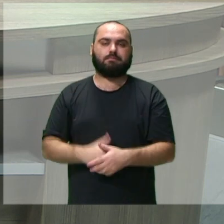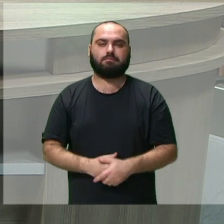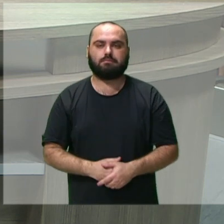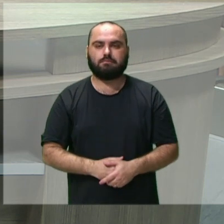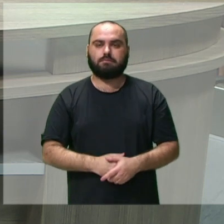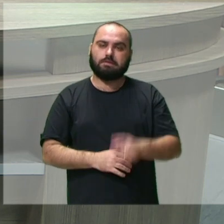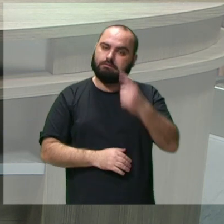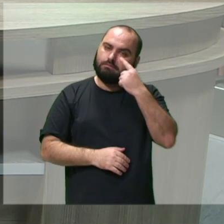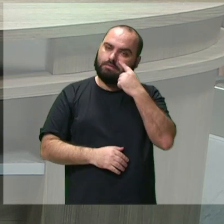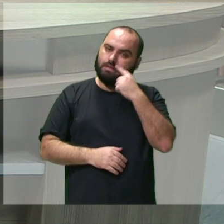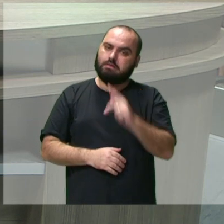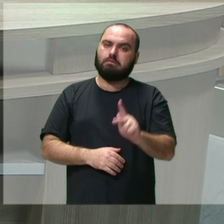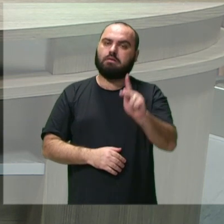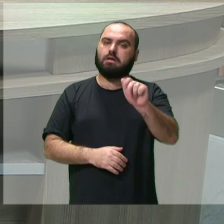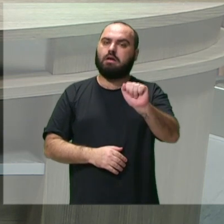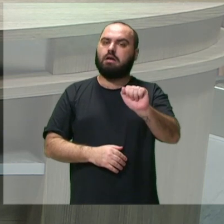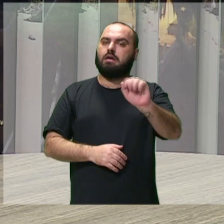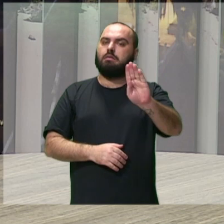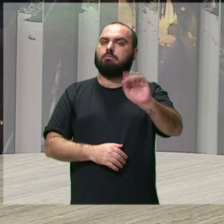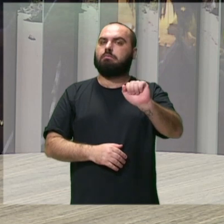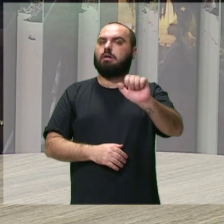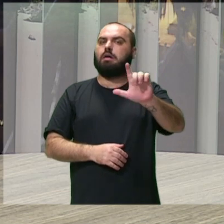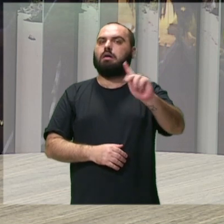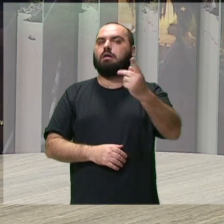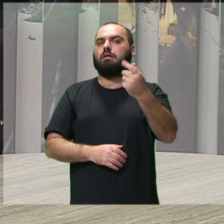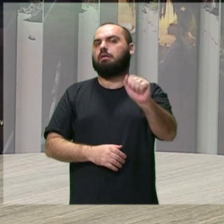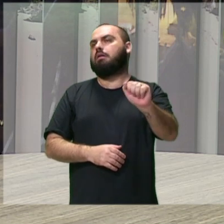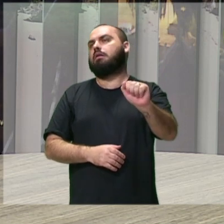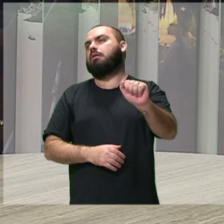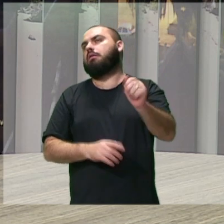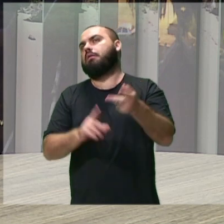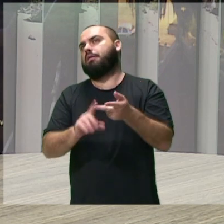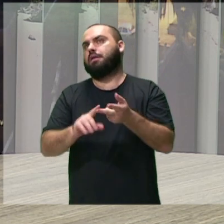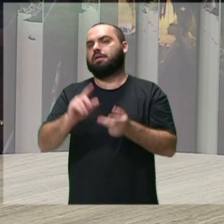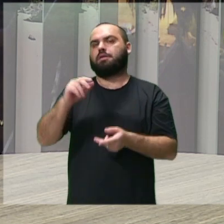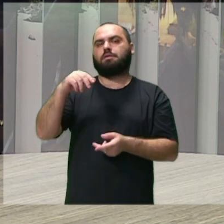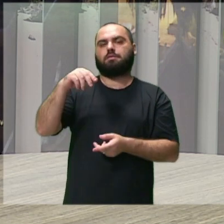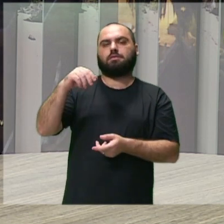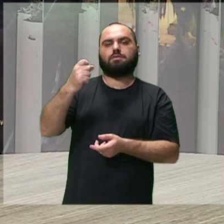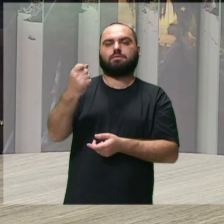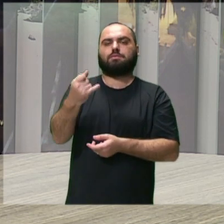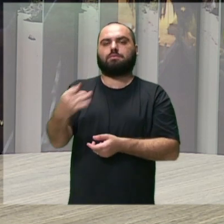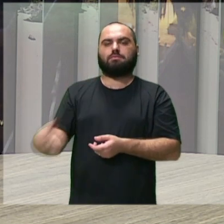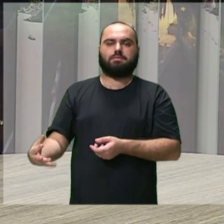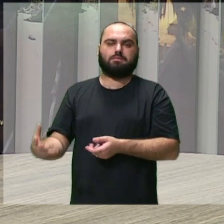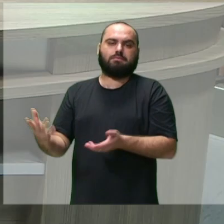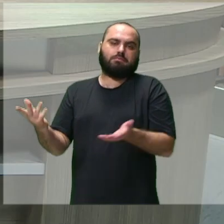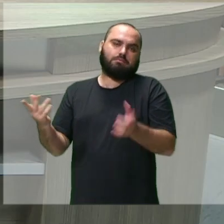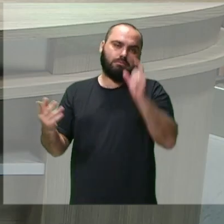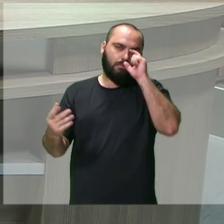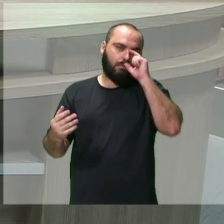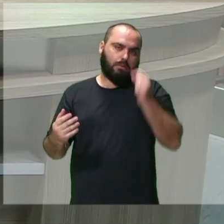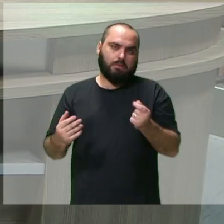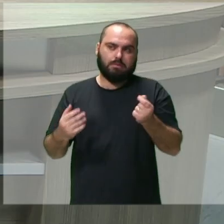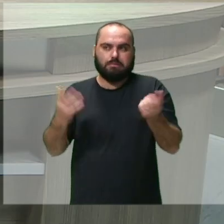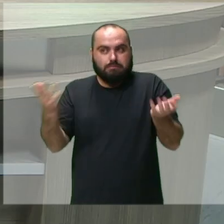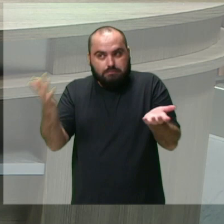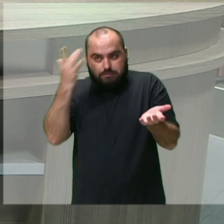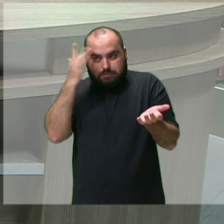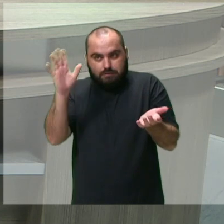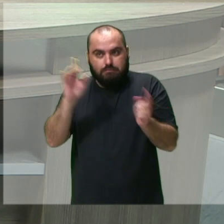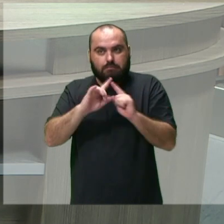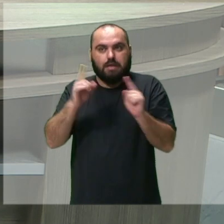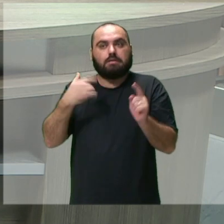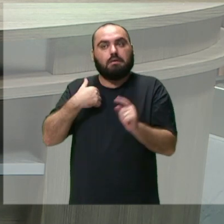cabala, numerologia, aquela coisa, né? Se as bruxas existem ou não, eu não sei, né? Mas